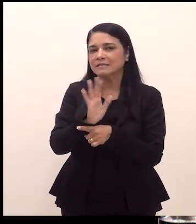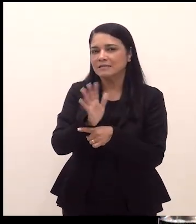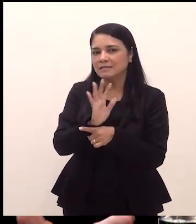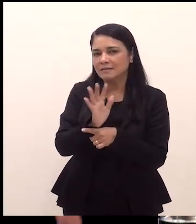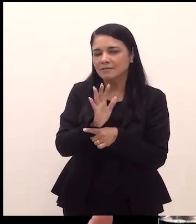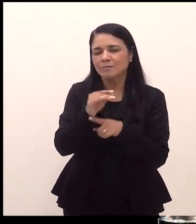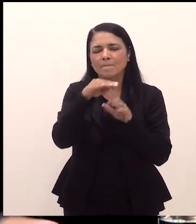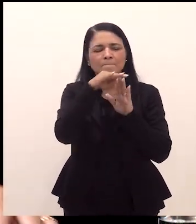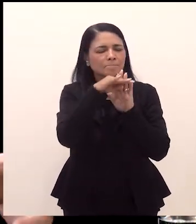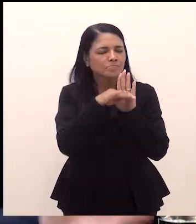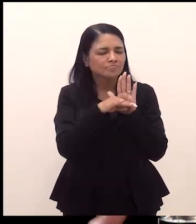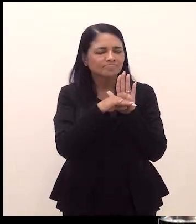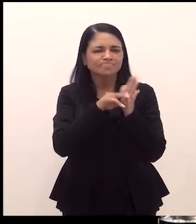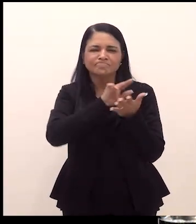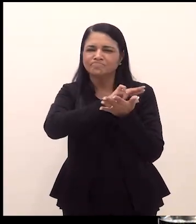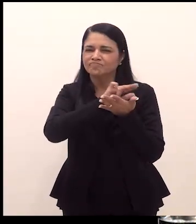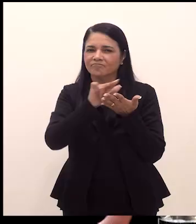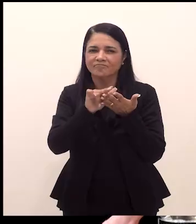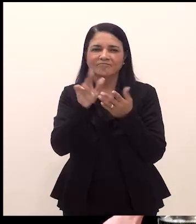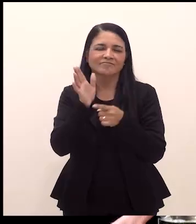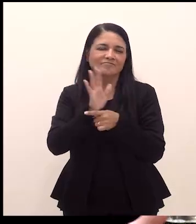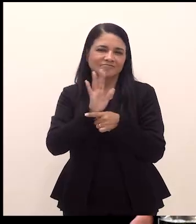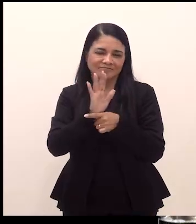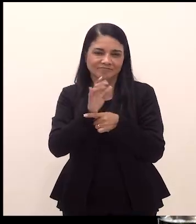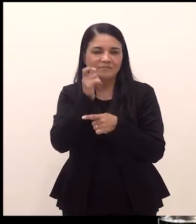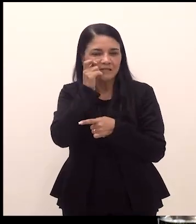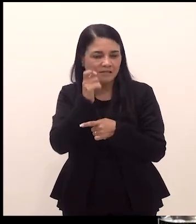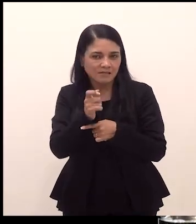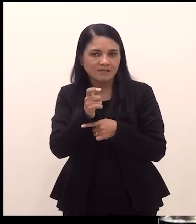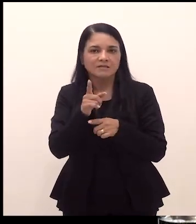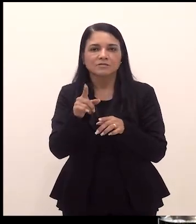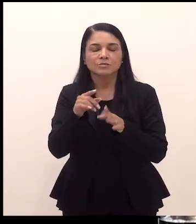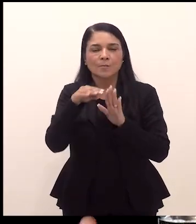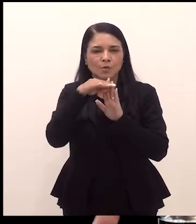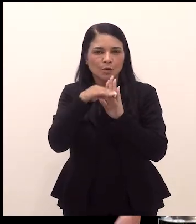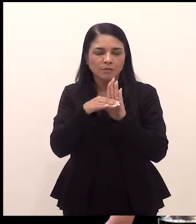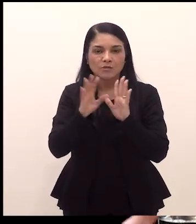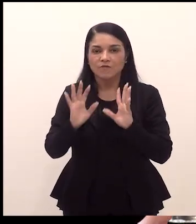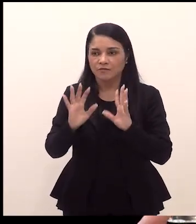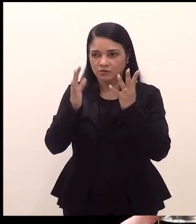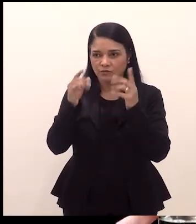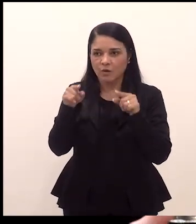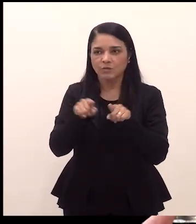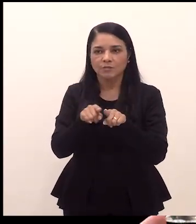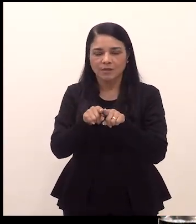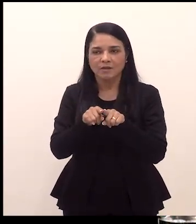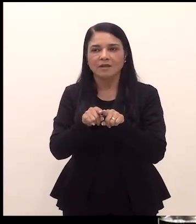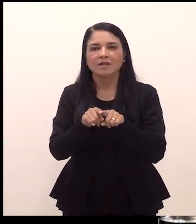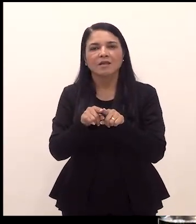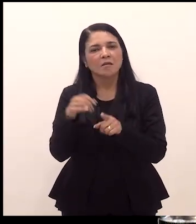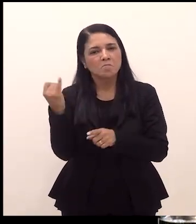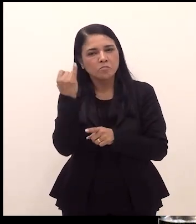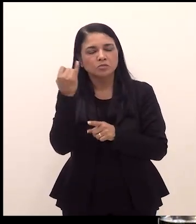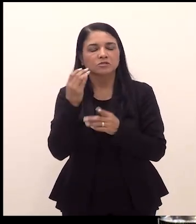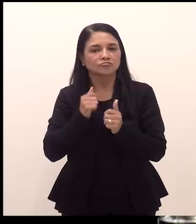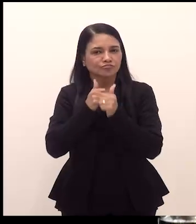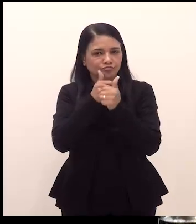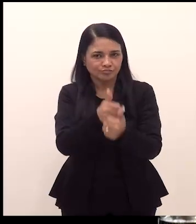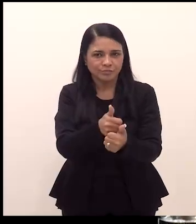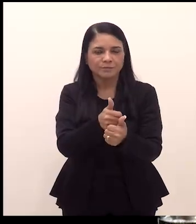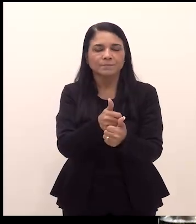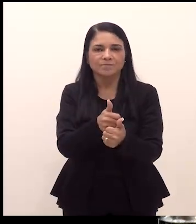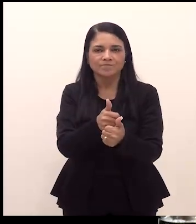tem cinema, assim, tem toda uma programação super alternativa de cinema, muito interessante. Frequentemente eles fazem programação, festival, então vale